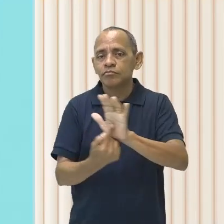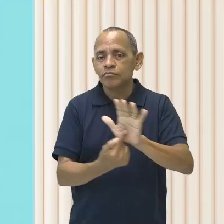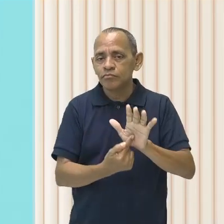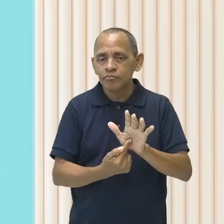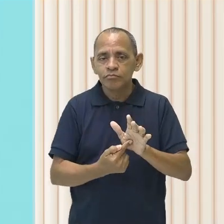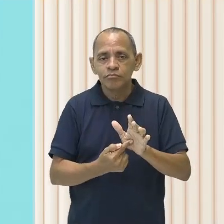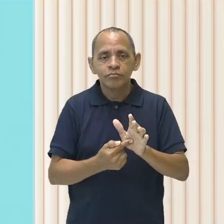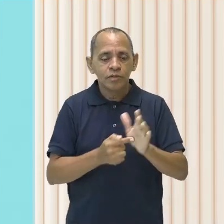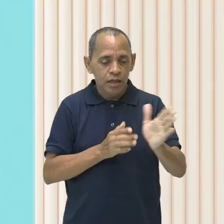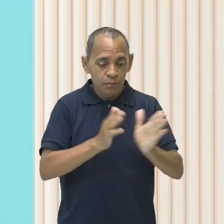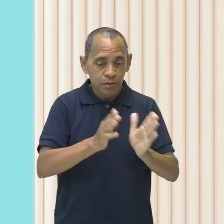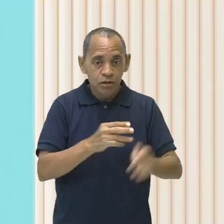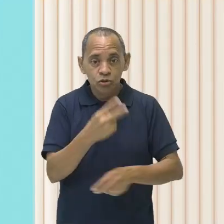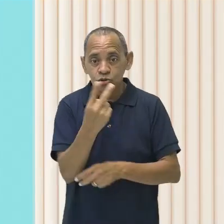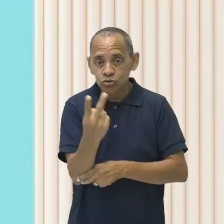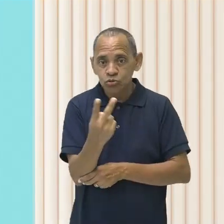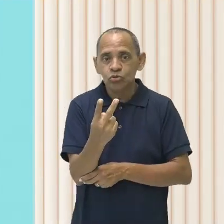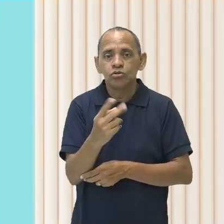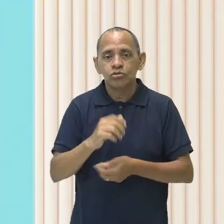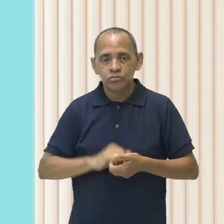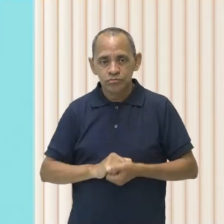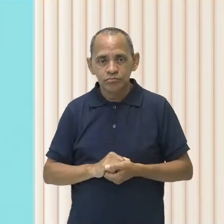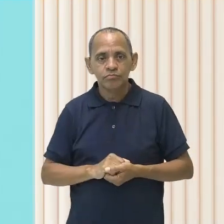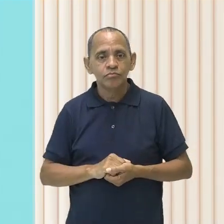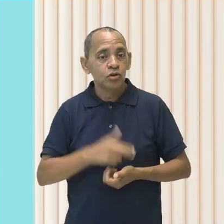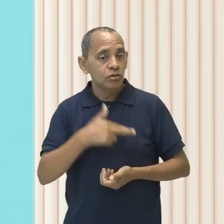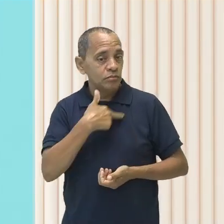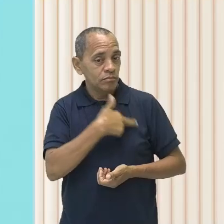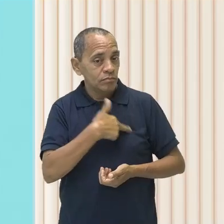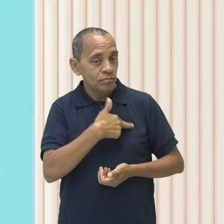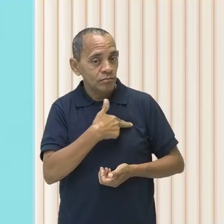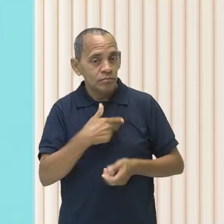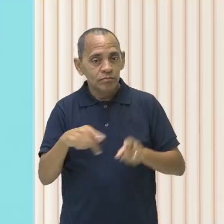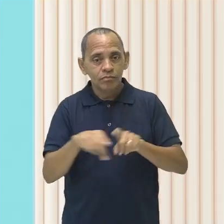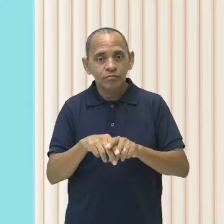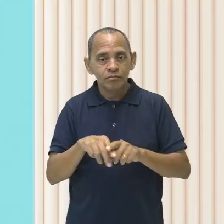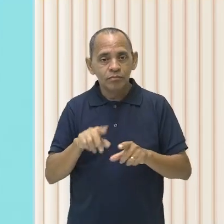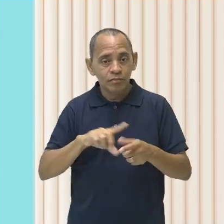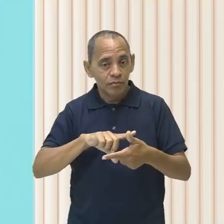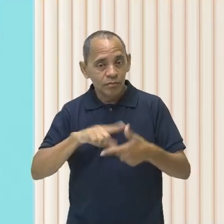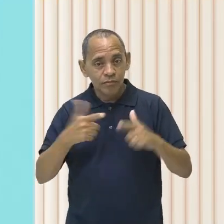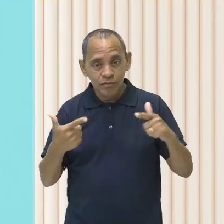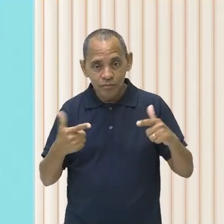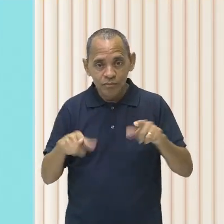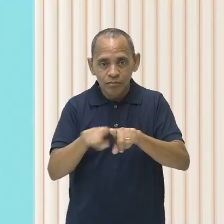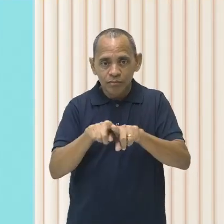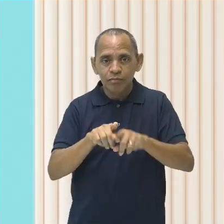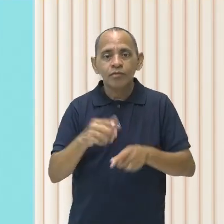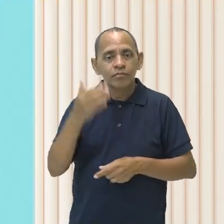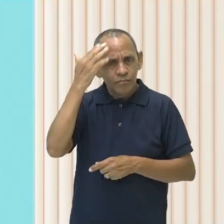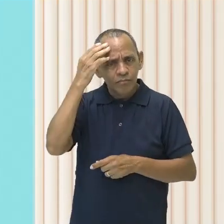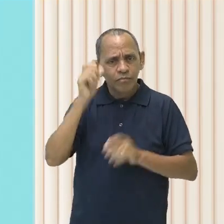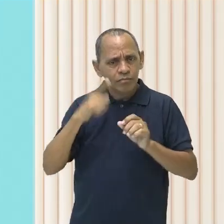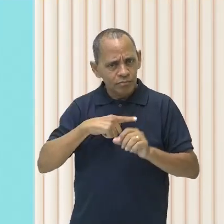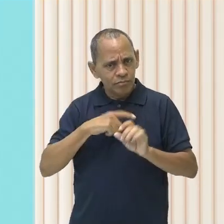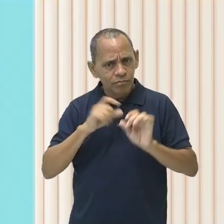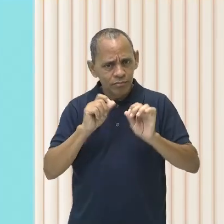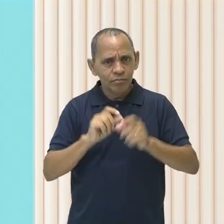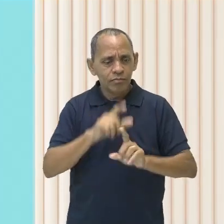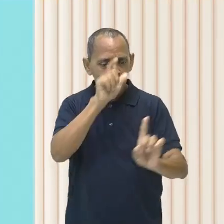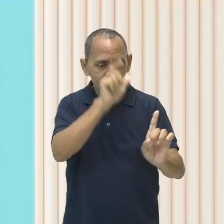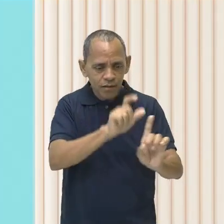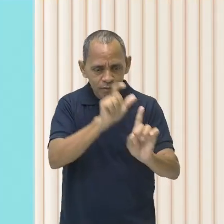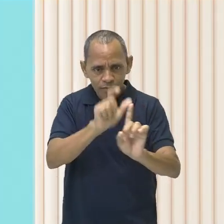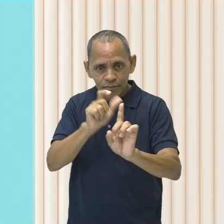dois períodos, de duas escolas, né? Que seria o romantismo e o modernismo. A gente sabe que nós temos